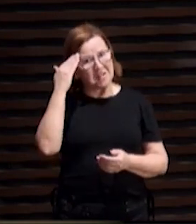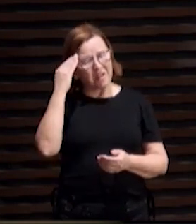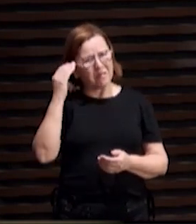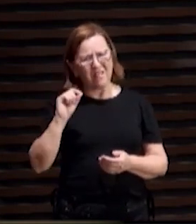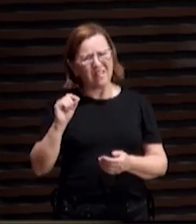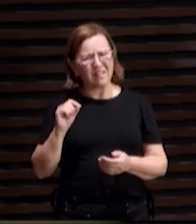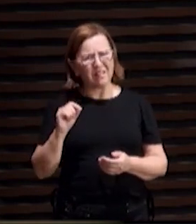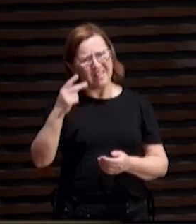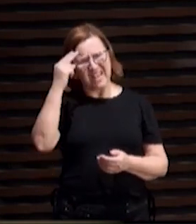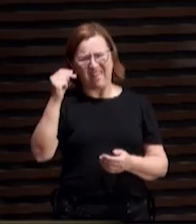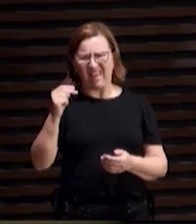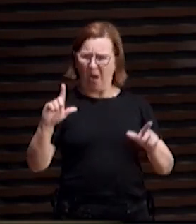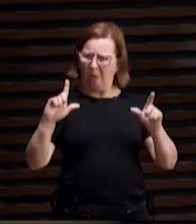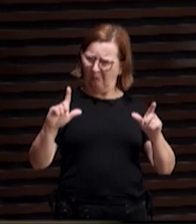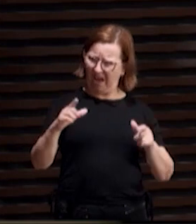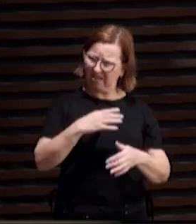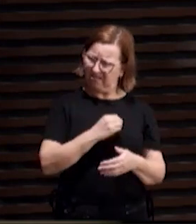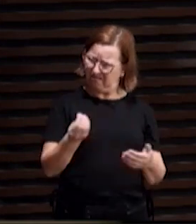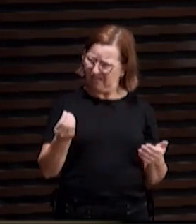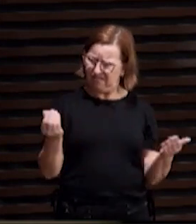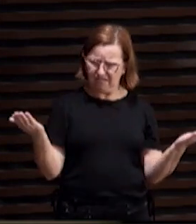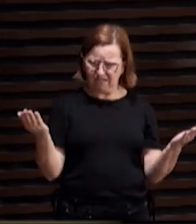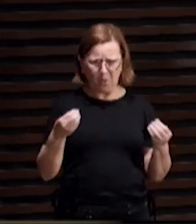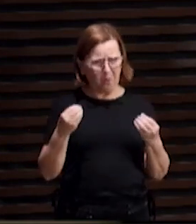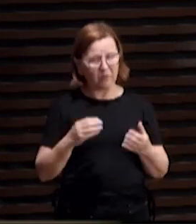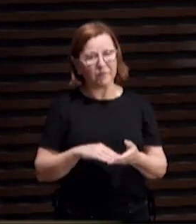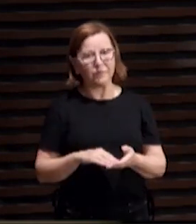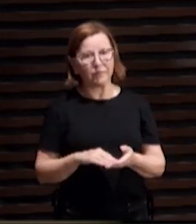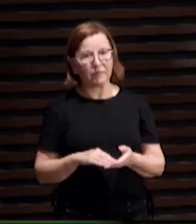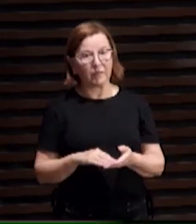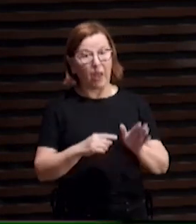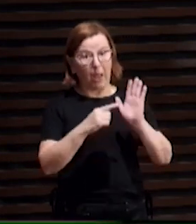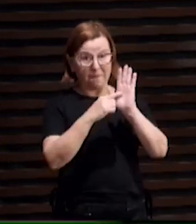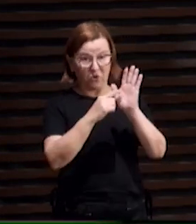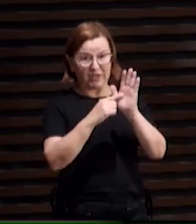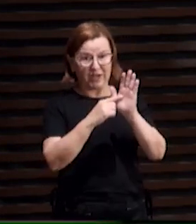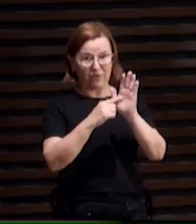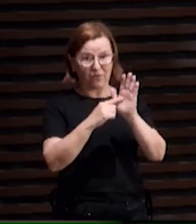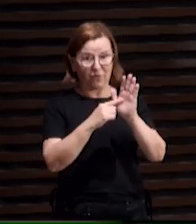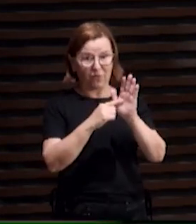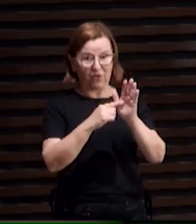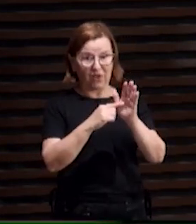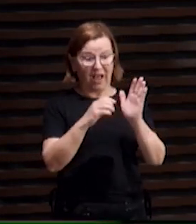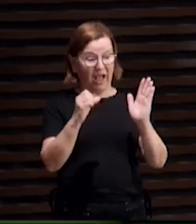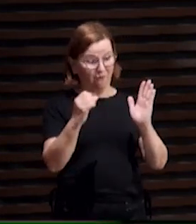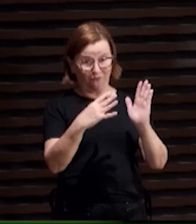Que história é essa, quadro do filho? Aí apresentaram a foto do quadro do